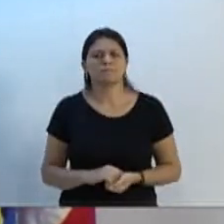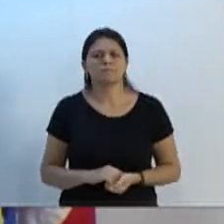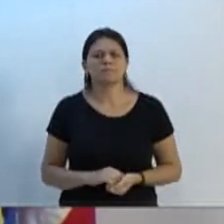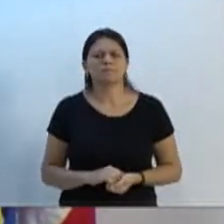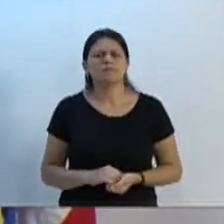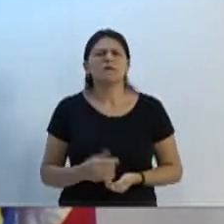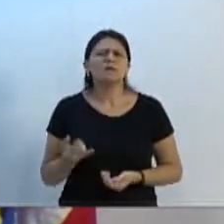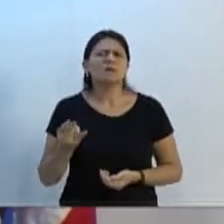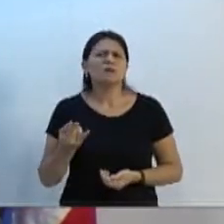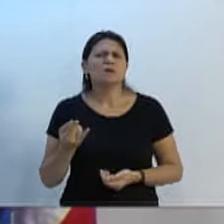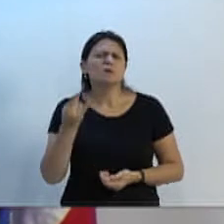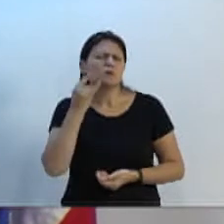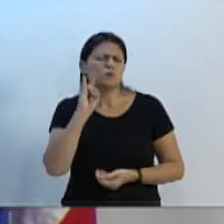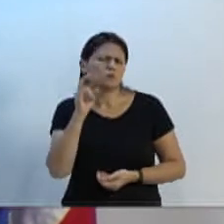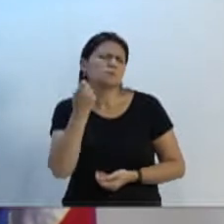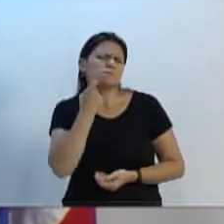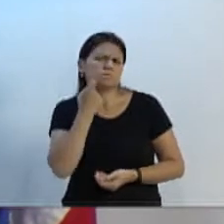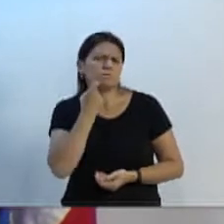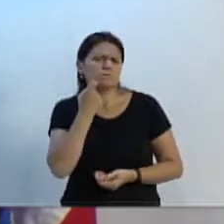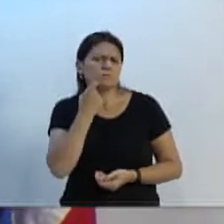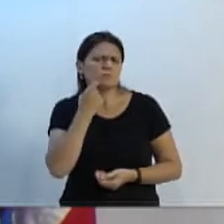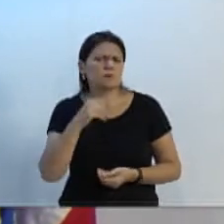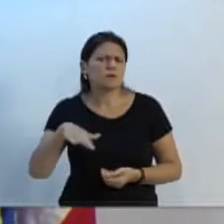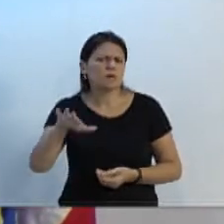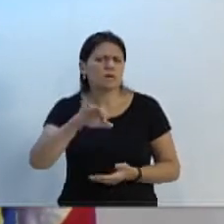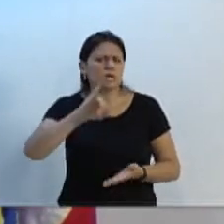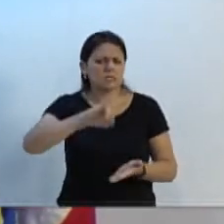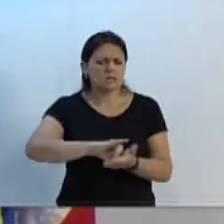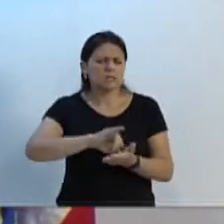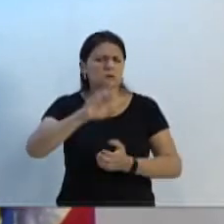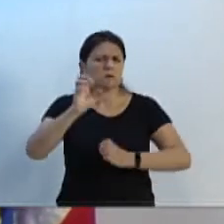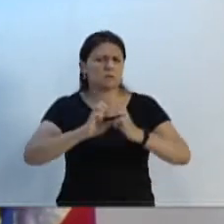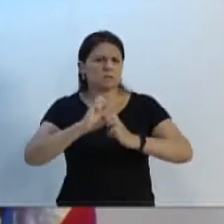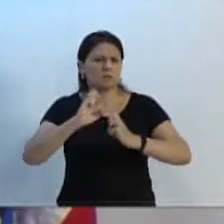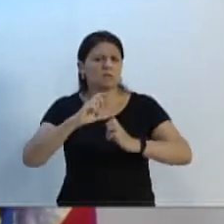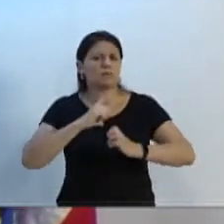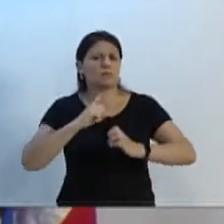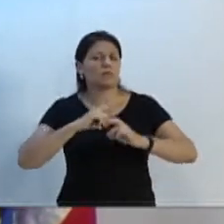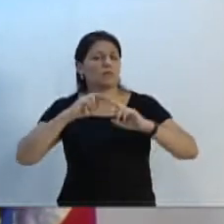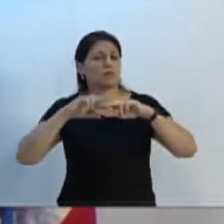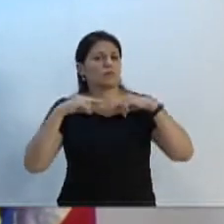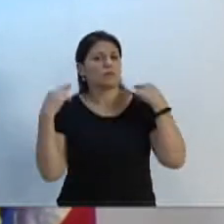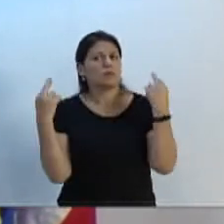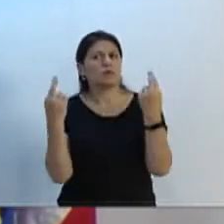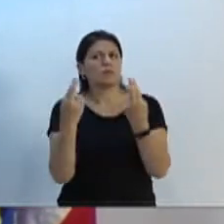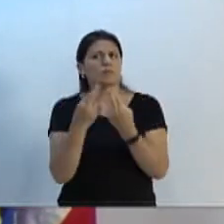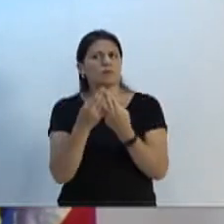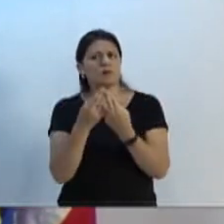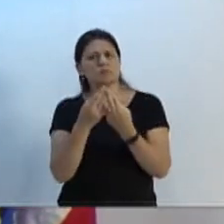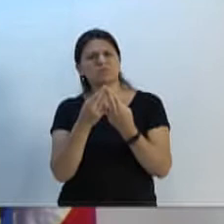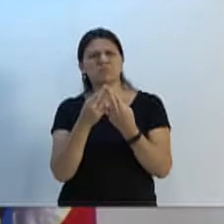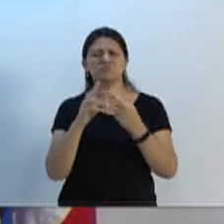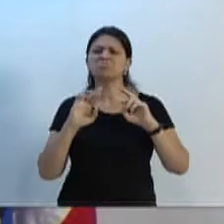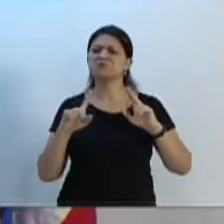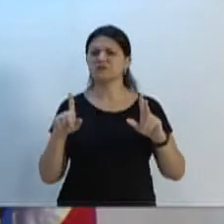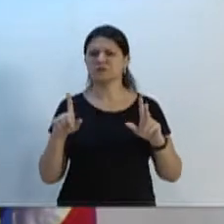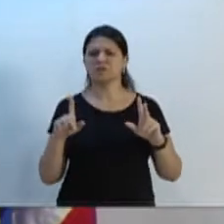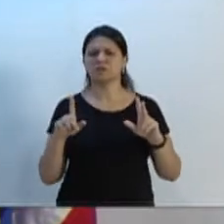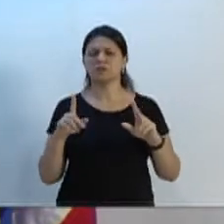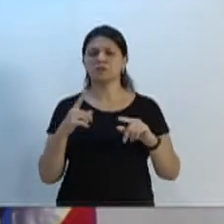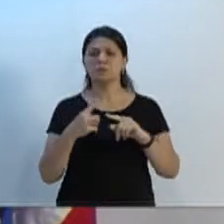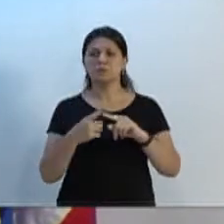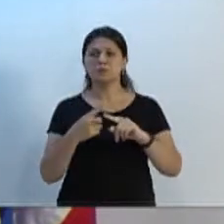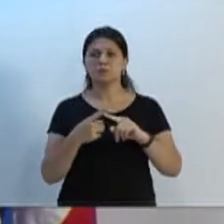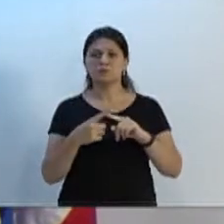última sexta-feira aqui no centro empresarial foi uma reunião é um pouco atípica porque